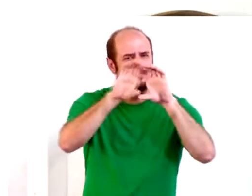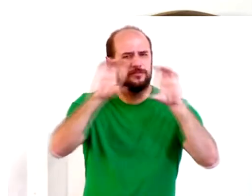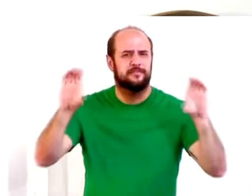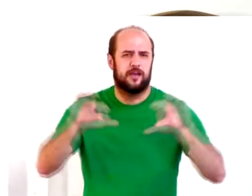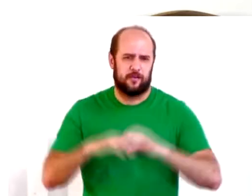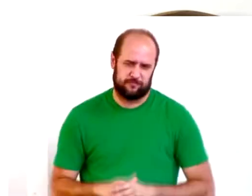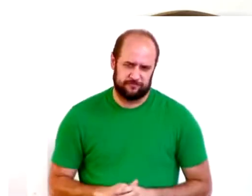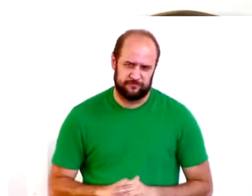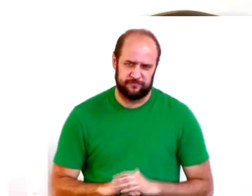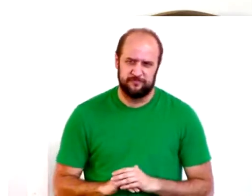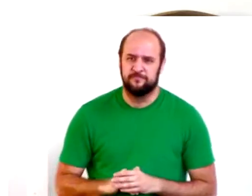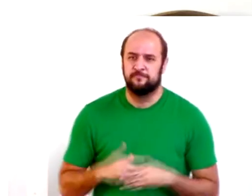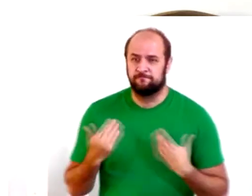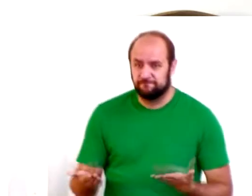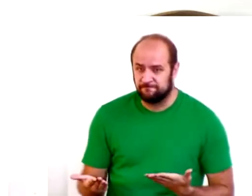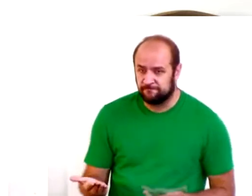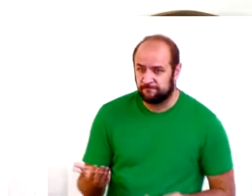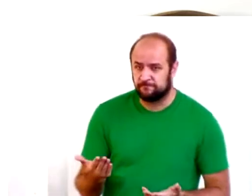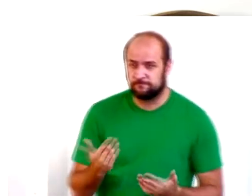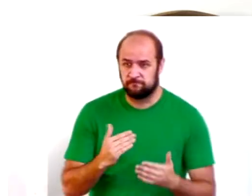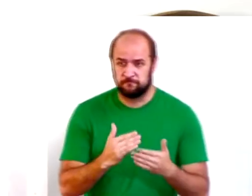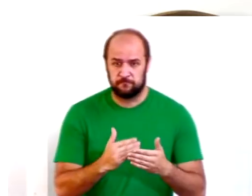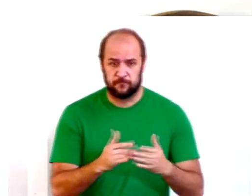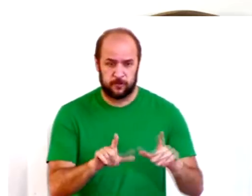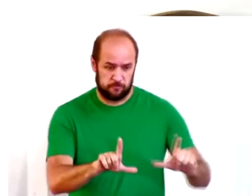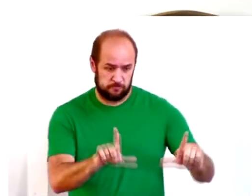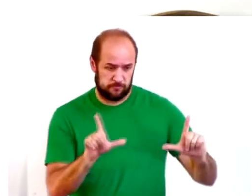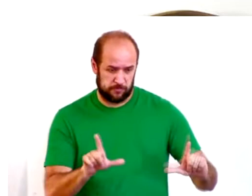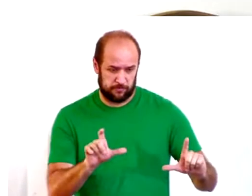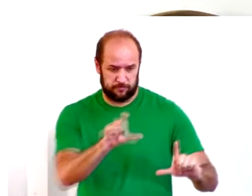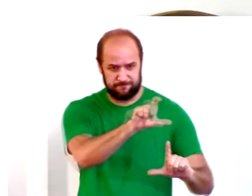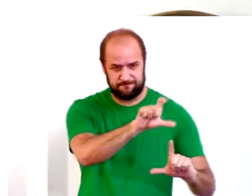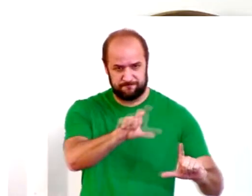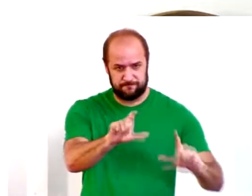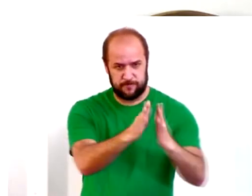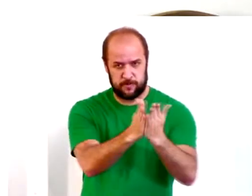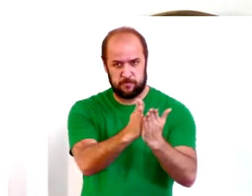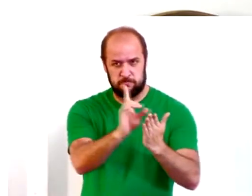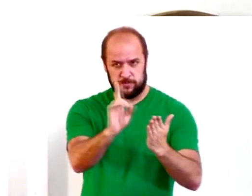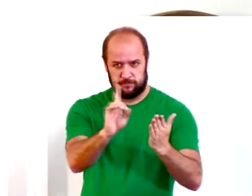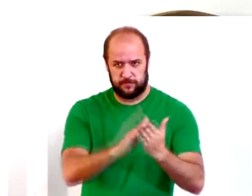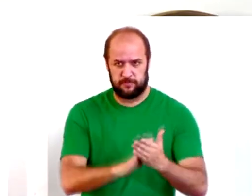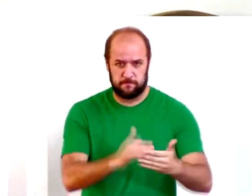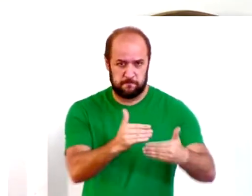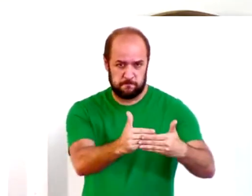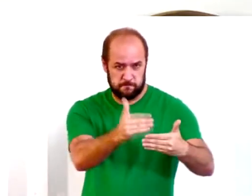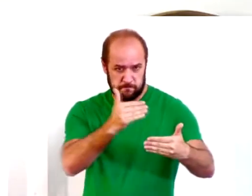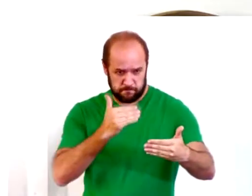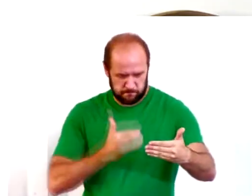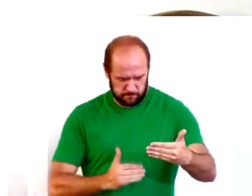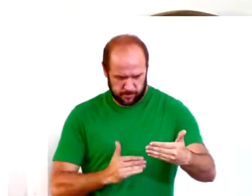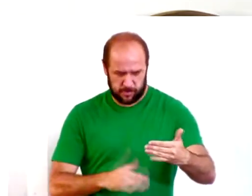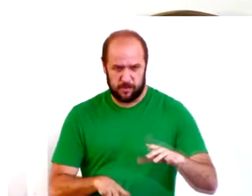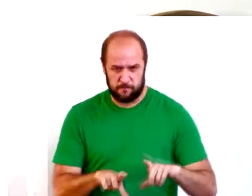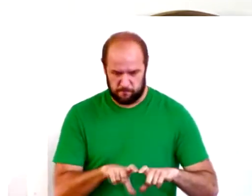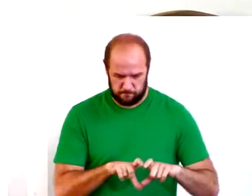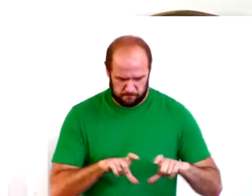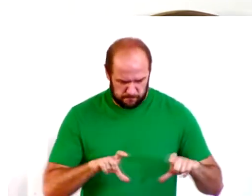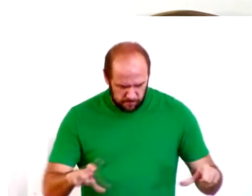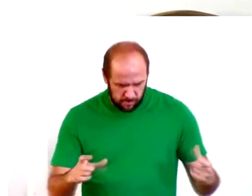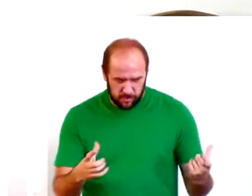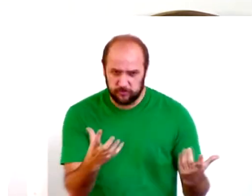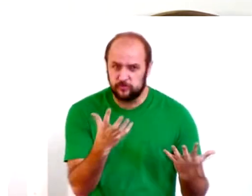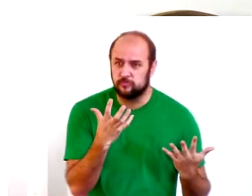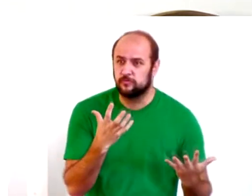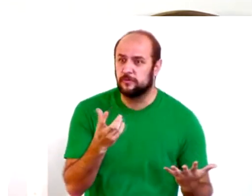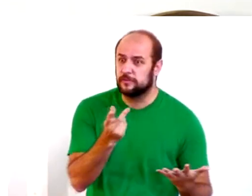de Deus. Então, na parte de cima, desenhem a Bíblia. Na parte de baixo da folha, eu gostaria que